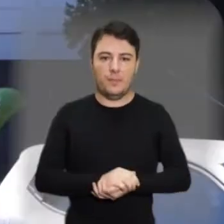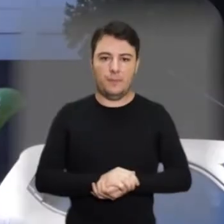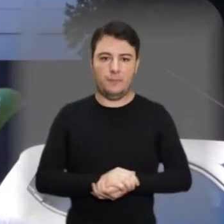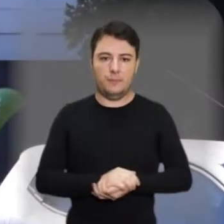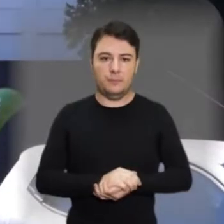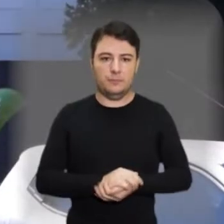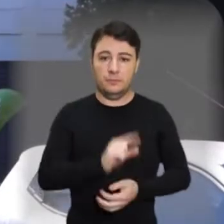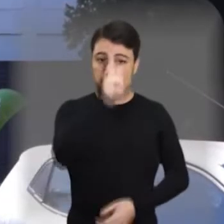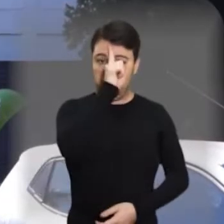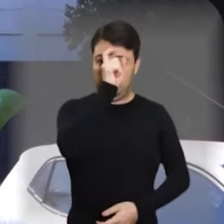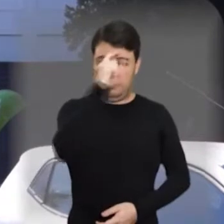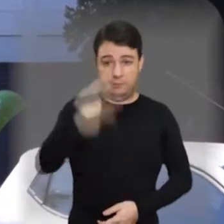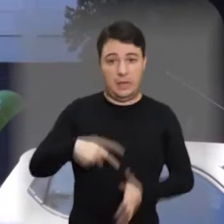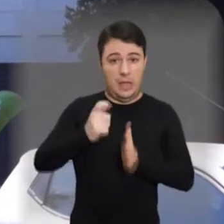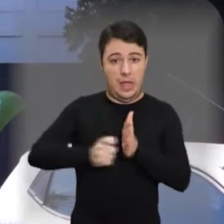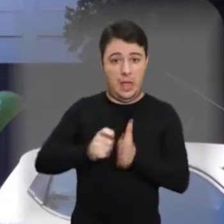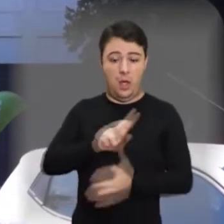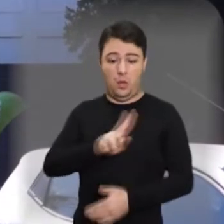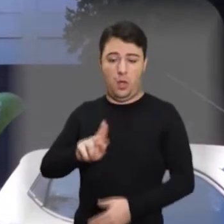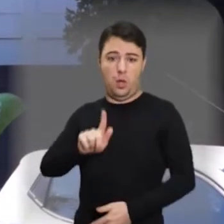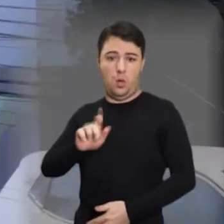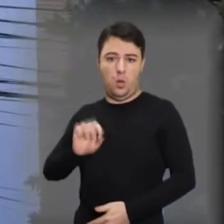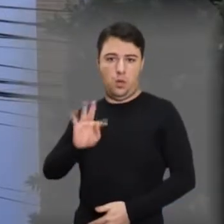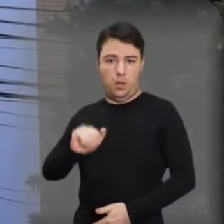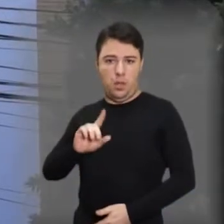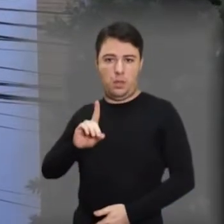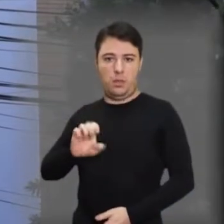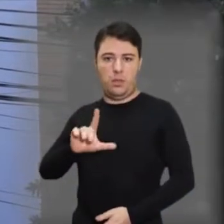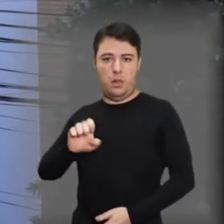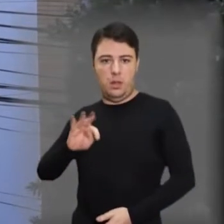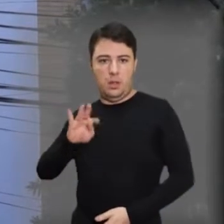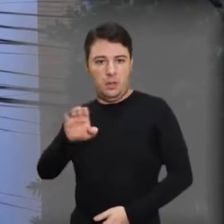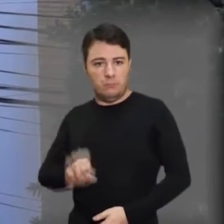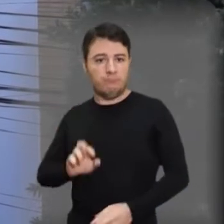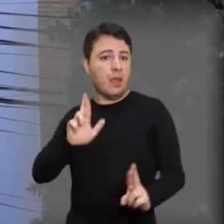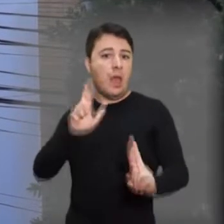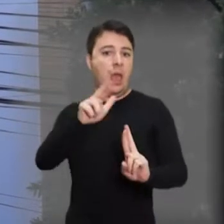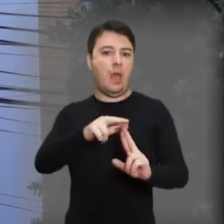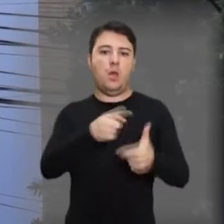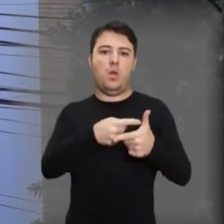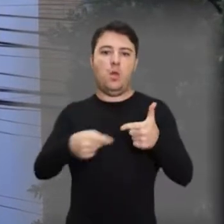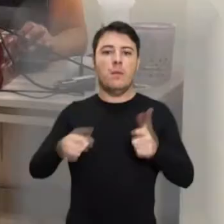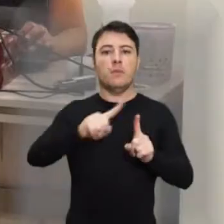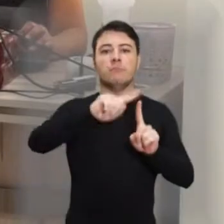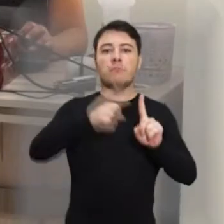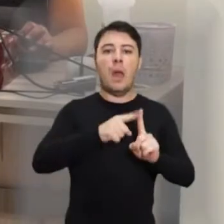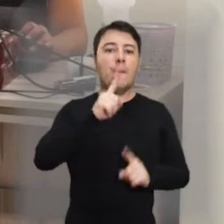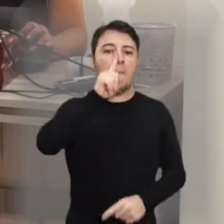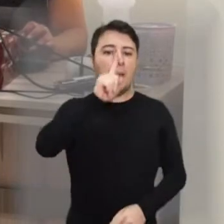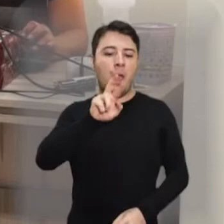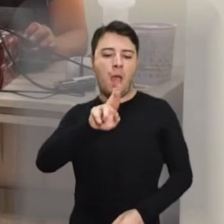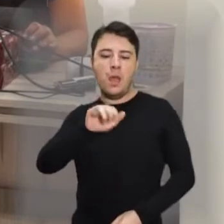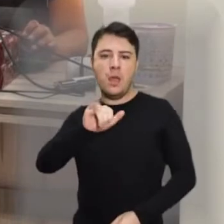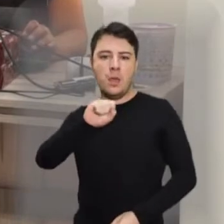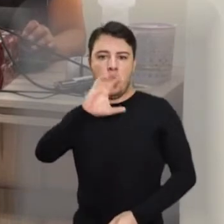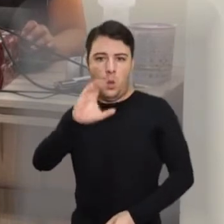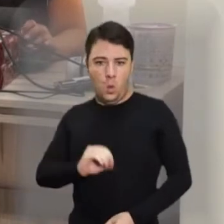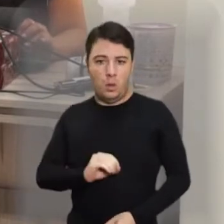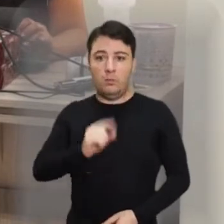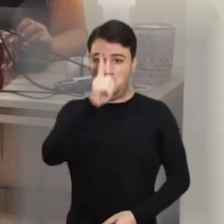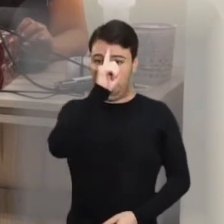mulher. Referência regional em gestação de alto risco, a maternidade Gota de Leite, em Araraquara, atende pelo